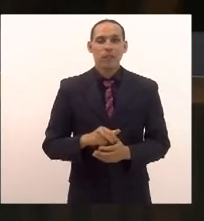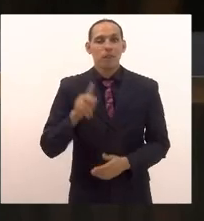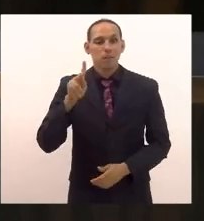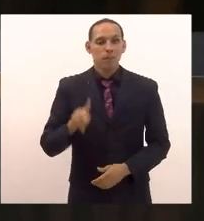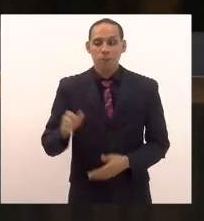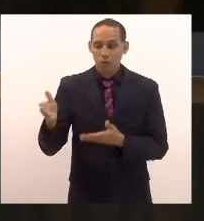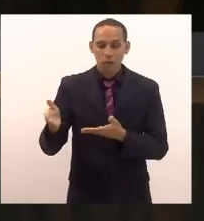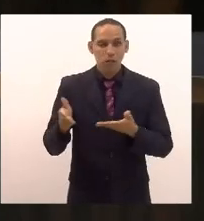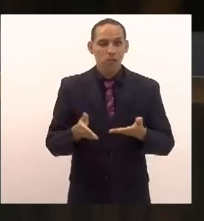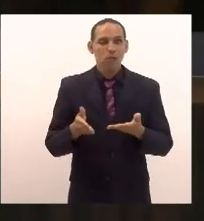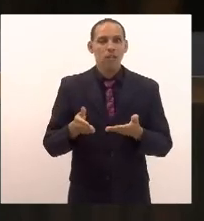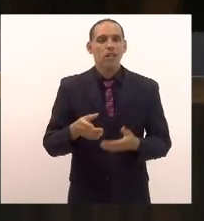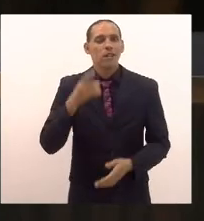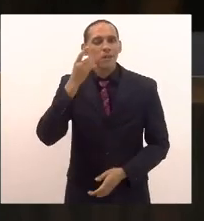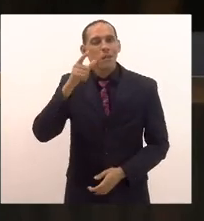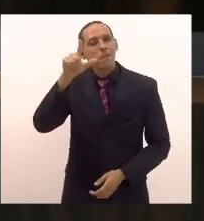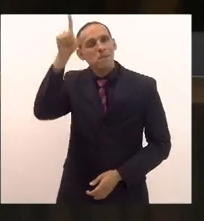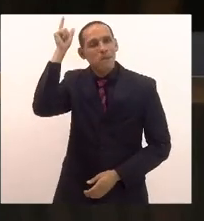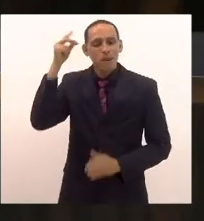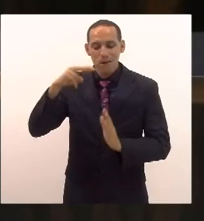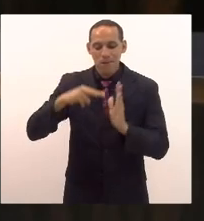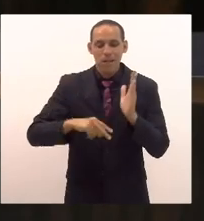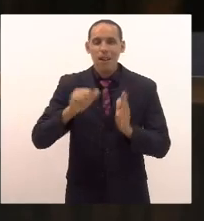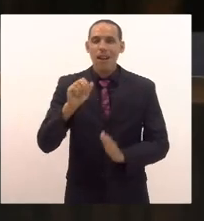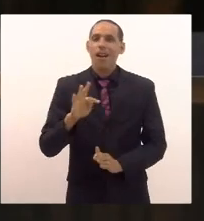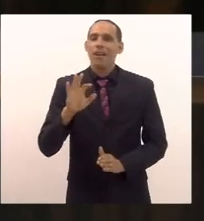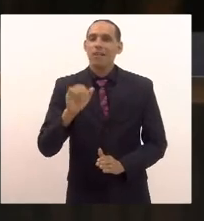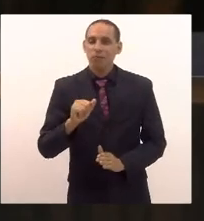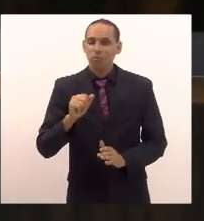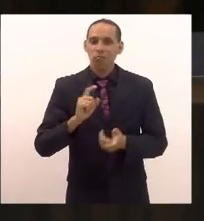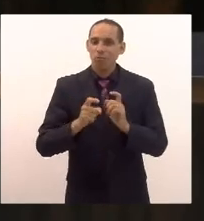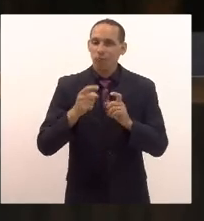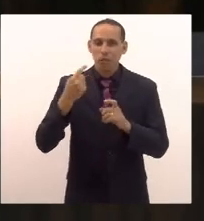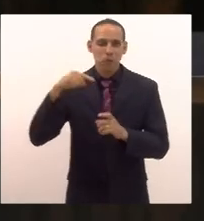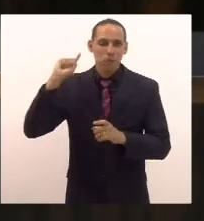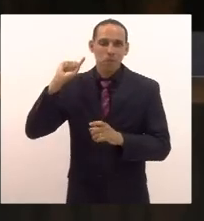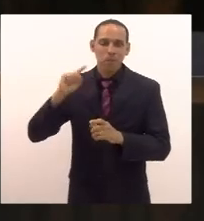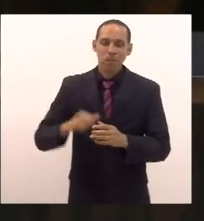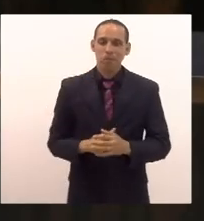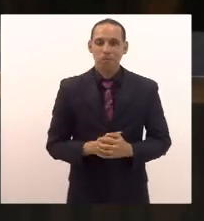convida ao Nobre Deputado Luiz Paulo para fazer leitura da ata da sessão anterior